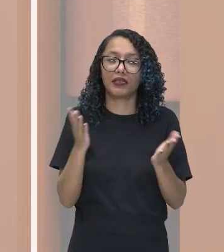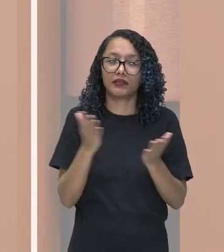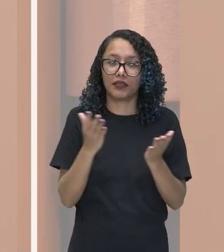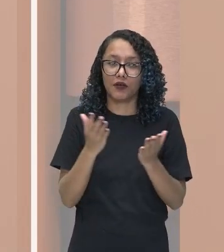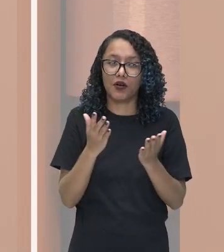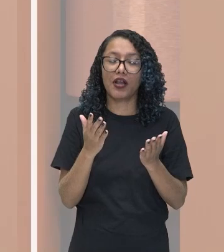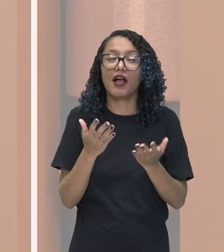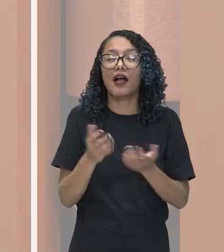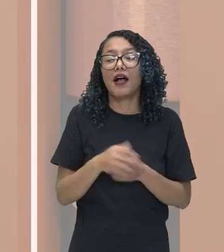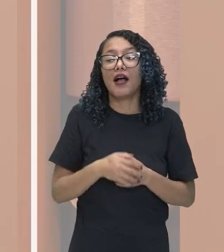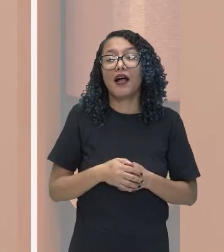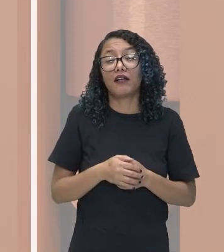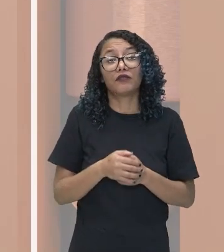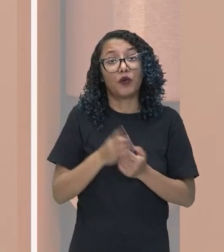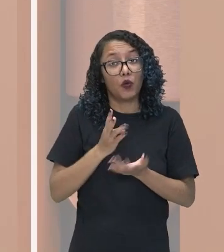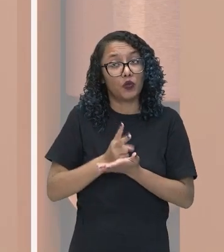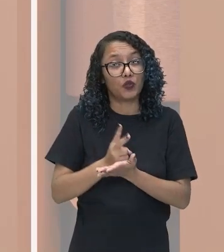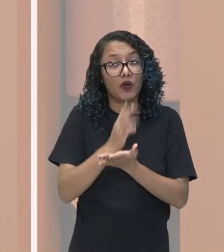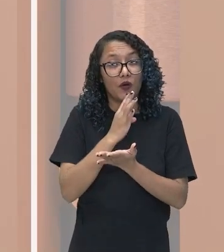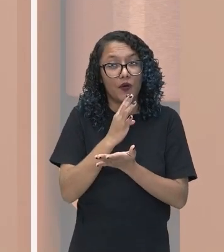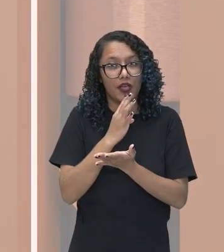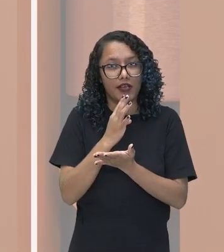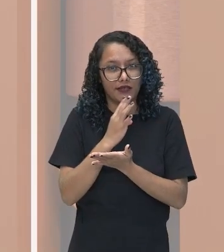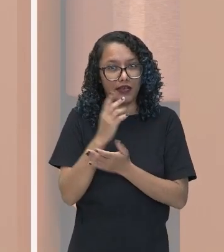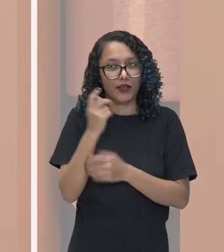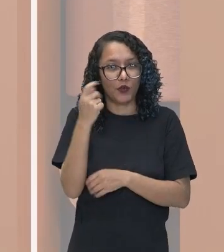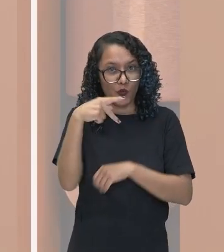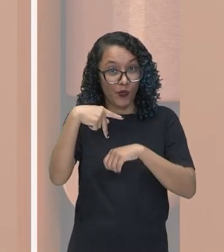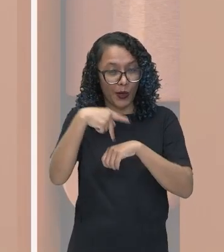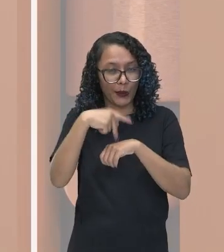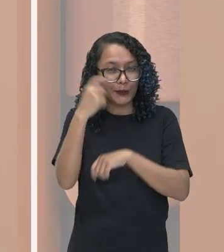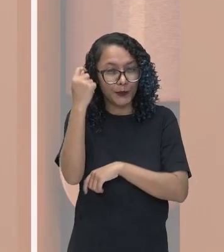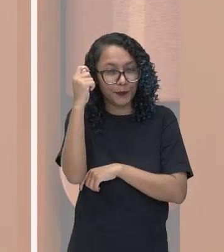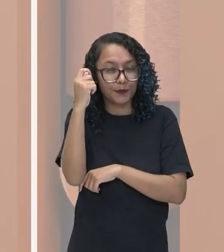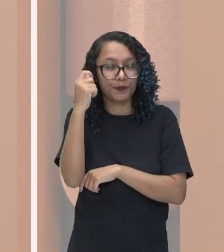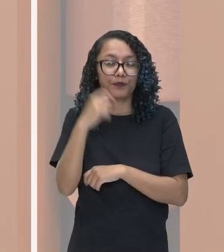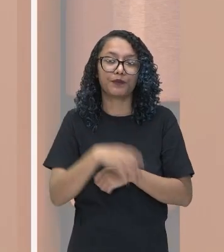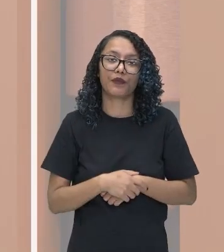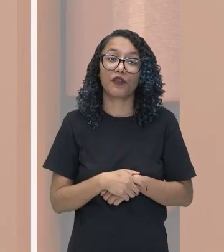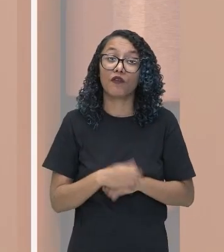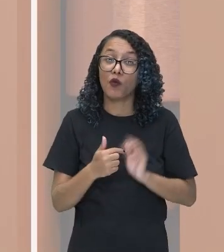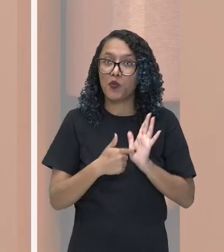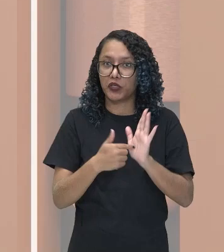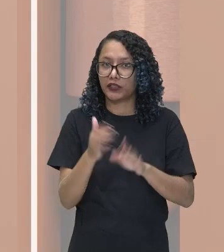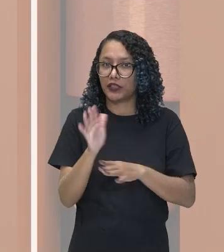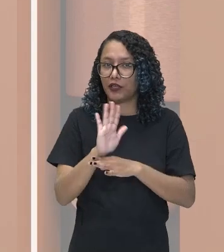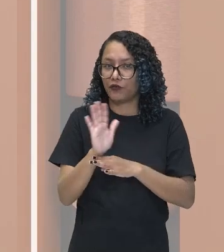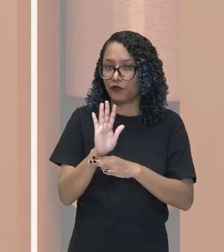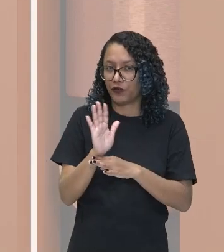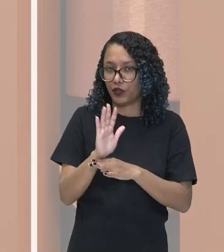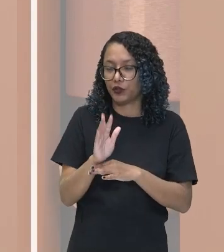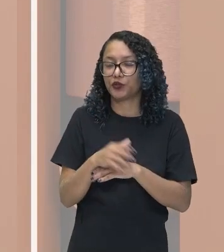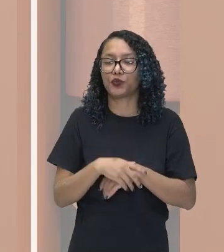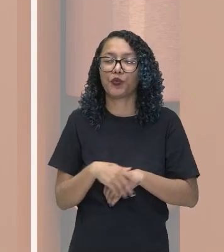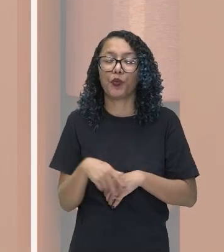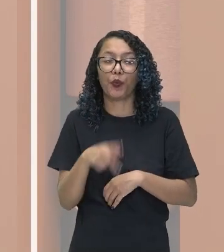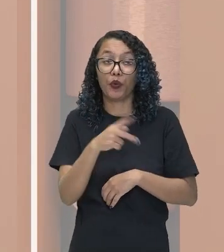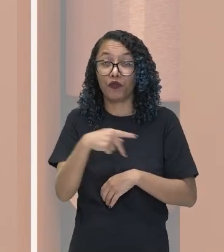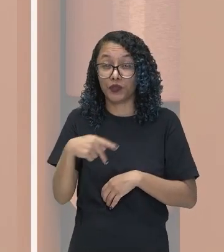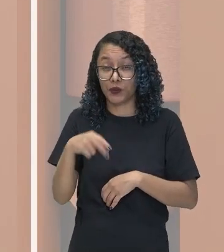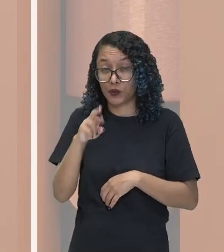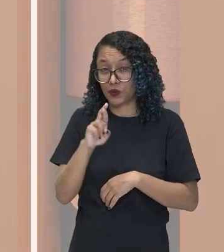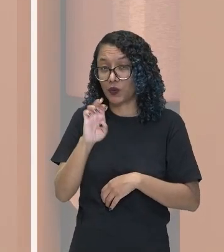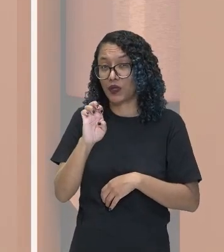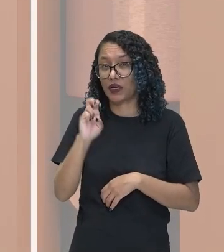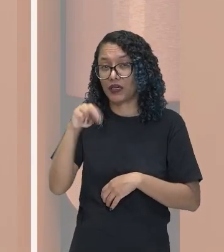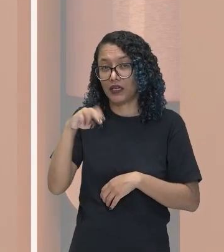um pouco mais da Argentina trazendo aqui um vídeo para vocês com o professor René Moreira,